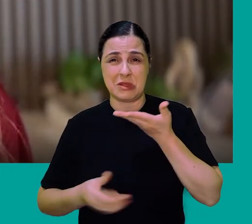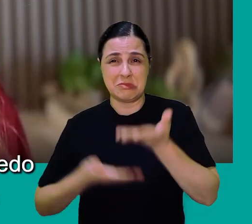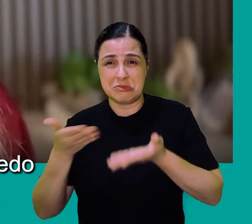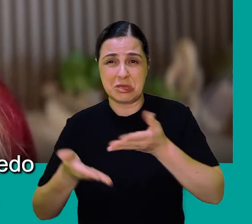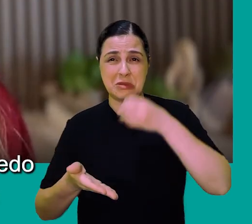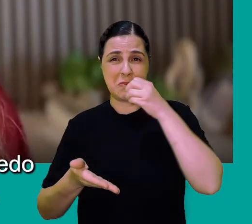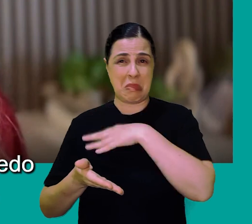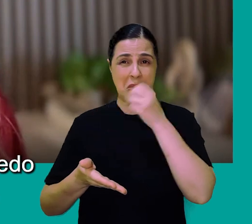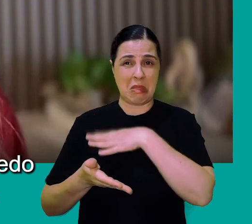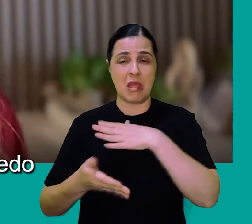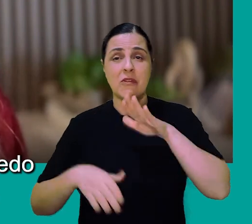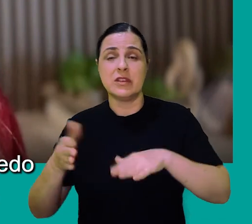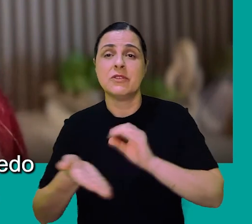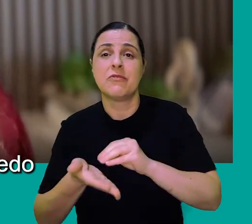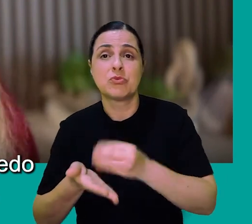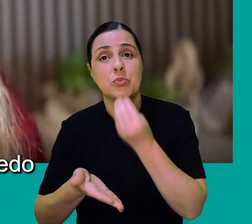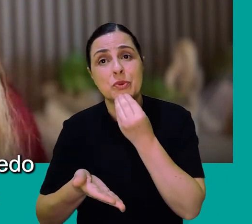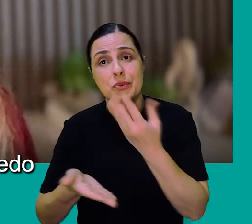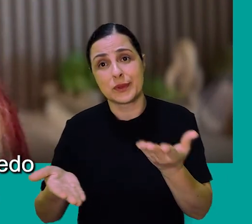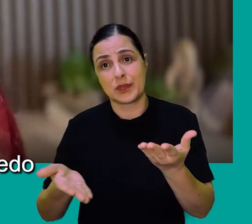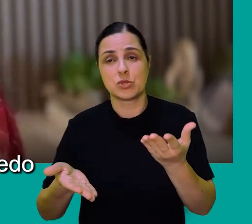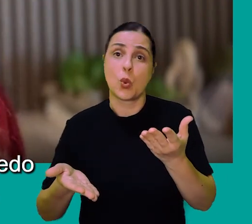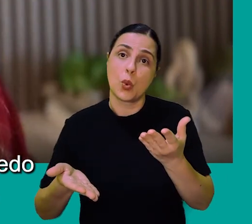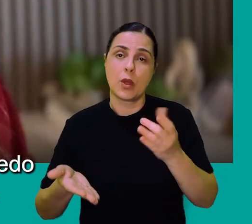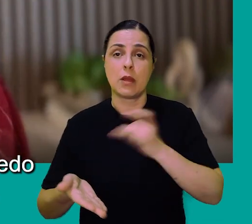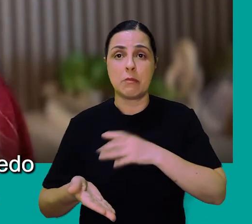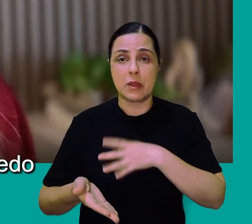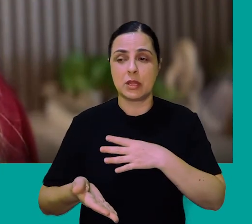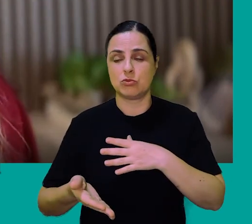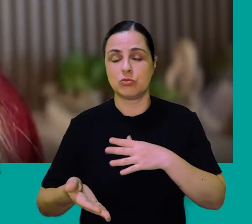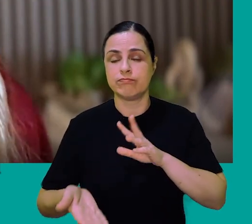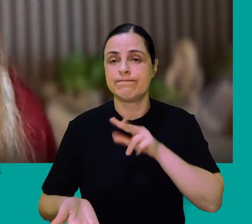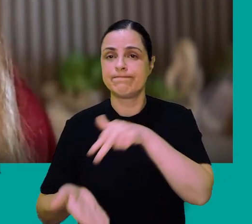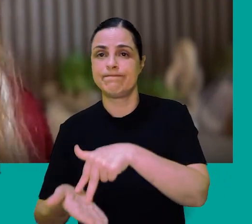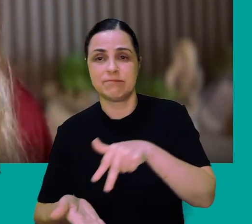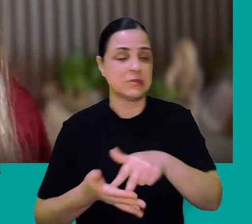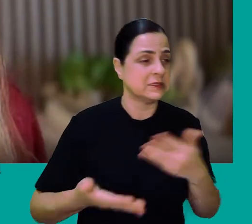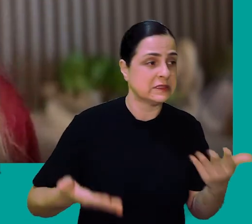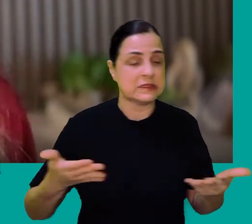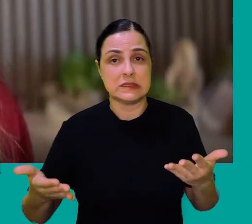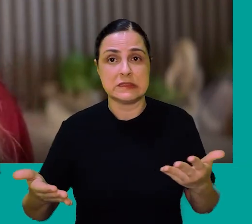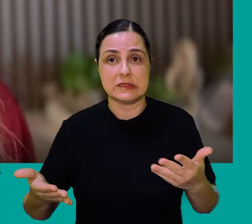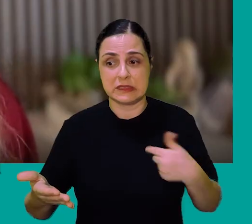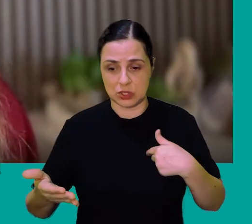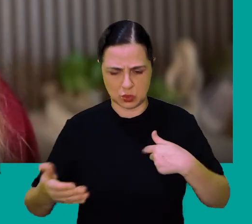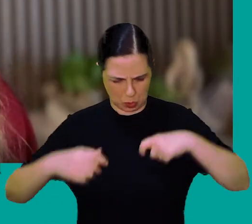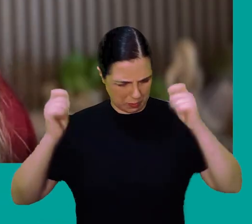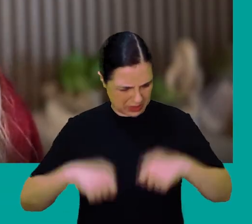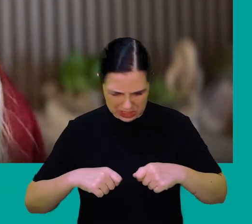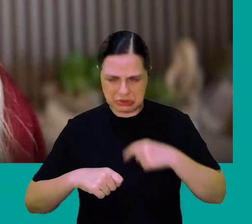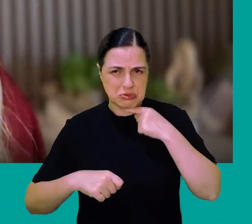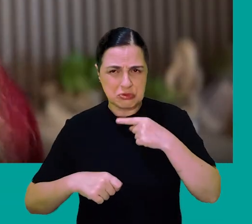formas, né? De não tendo oportunidade, de tendo medo de participar de alguns espaços, de tendo dúvida da competência e por aí